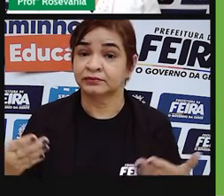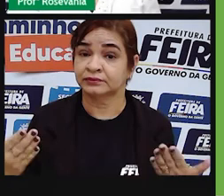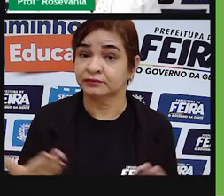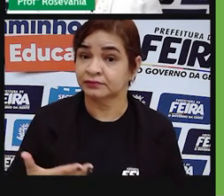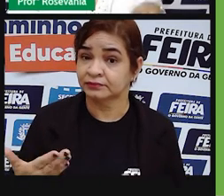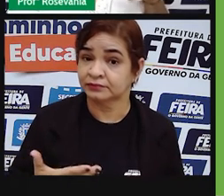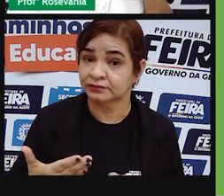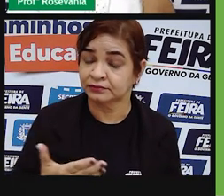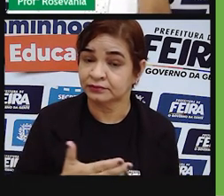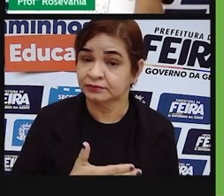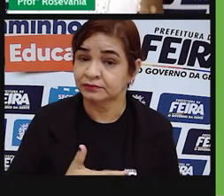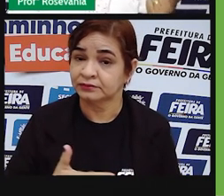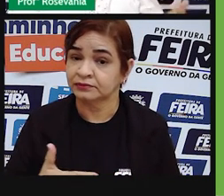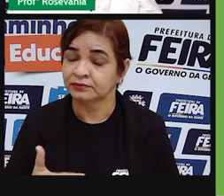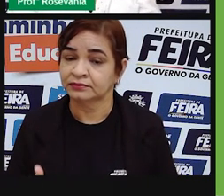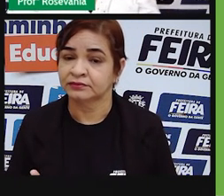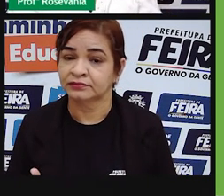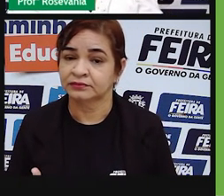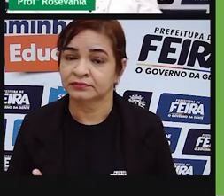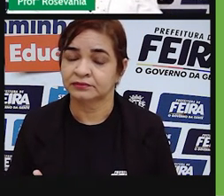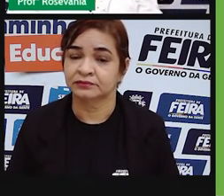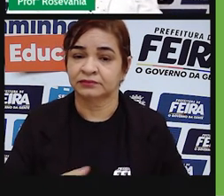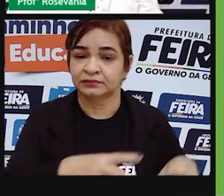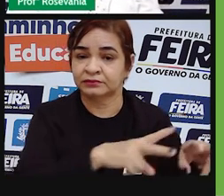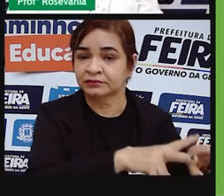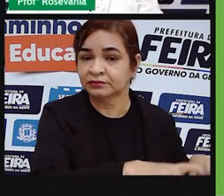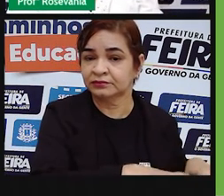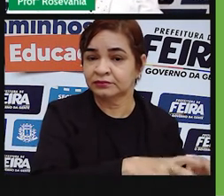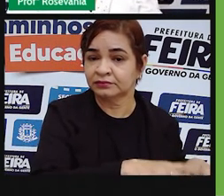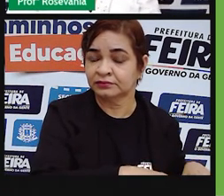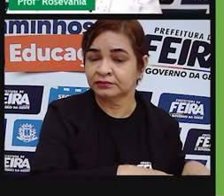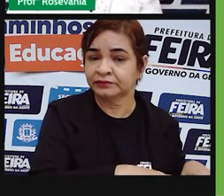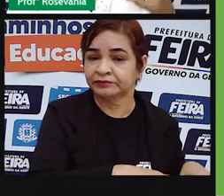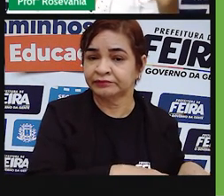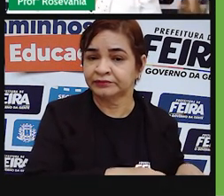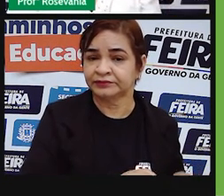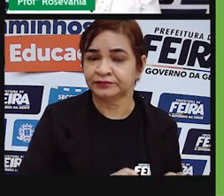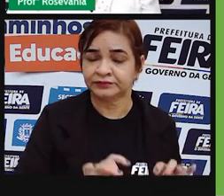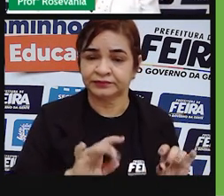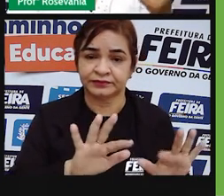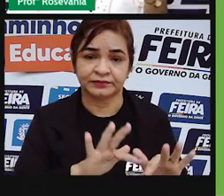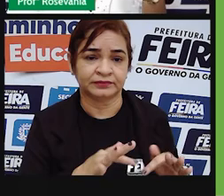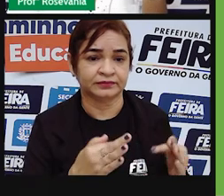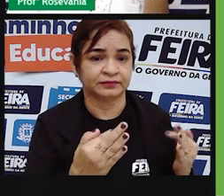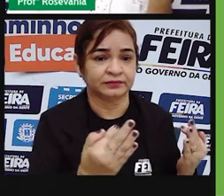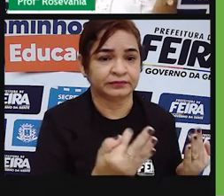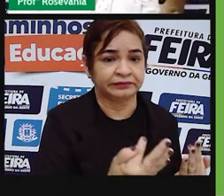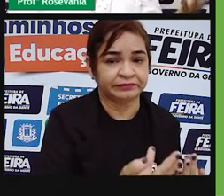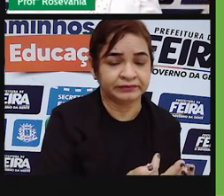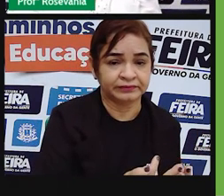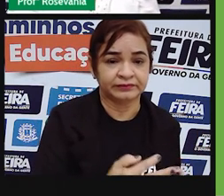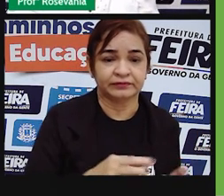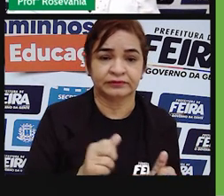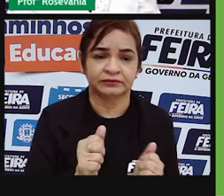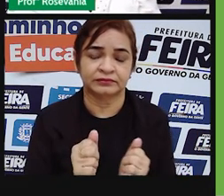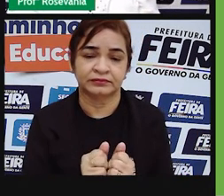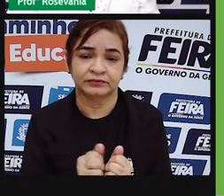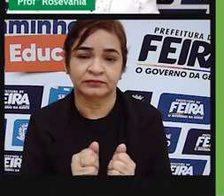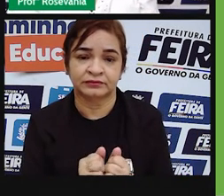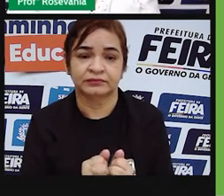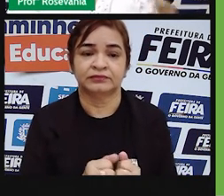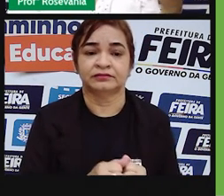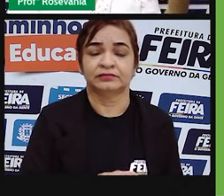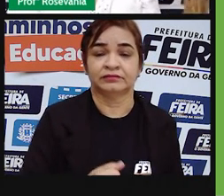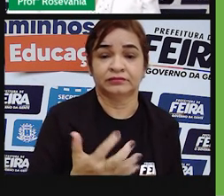já comecei a ter um novo olhar sobre essa agricultura. Ela já não era mais aquela coisa familiar, aquela coisa, né, sem muita preocupação com